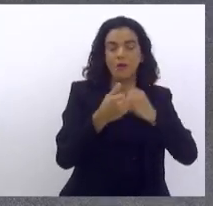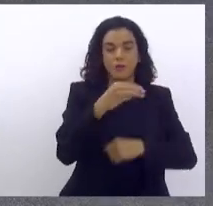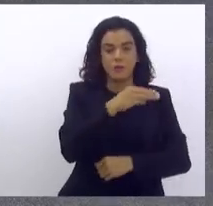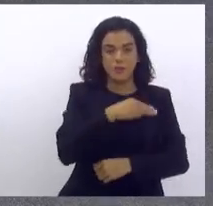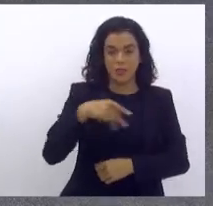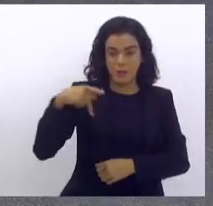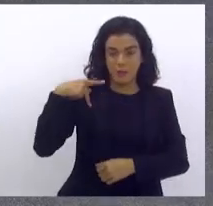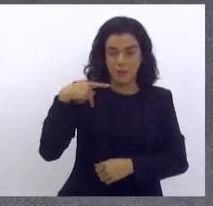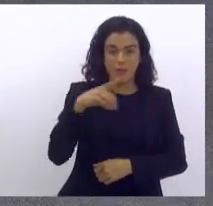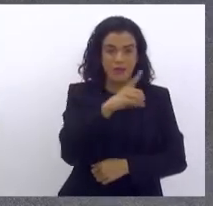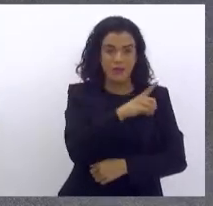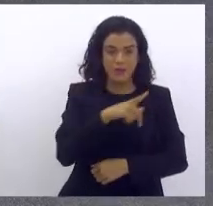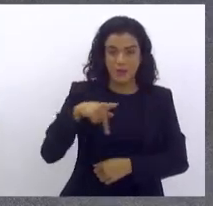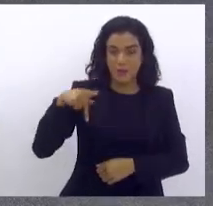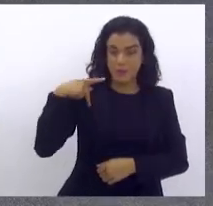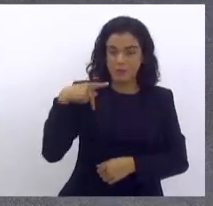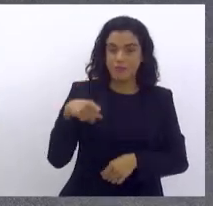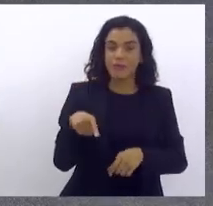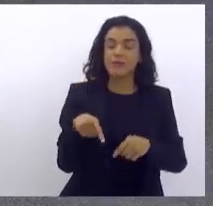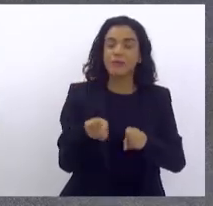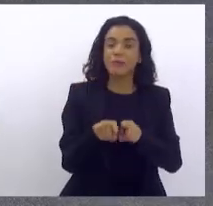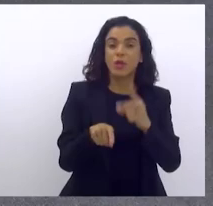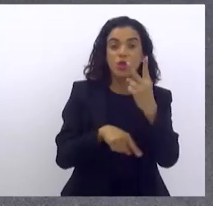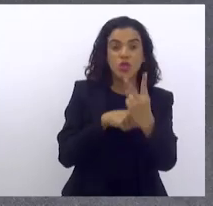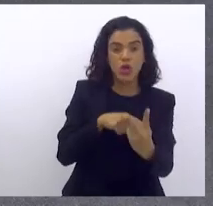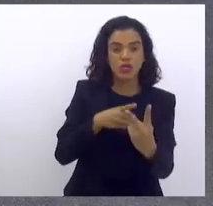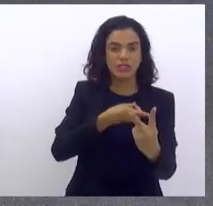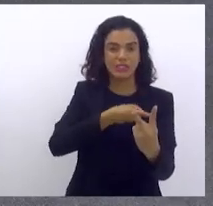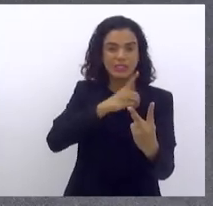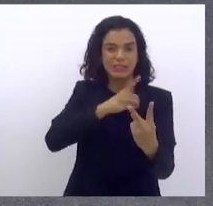Público, sobretudo os dois delegados na audiência,